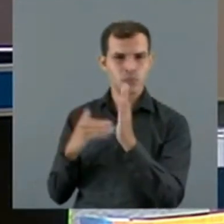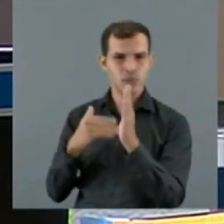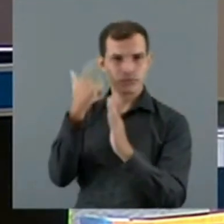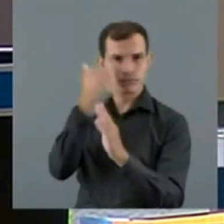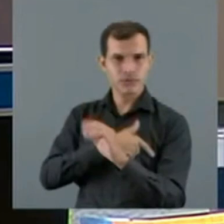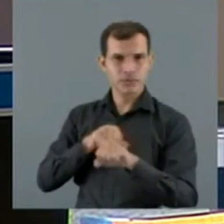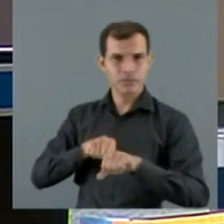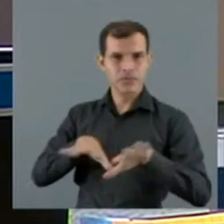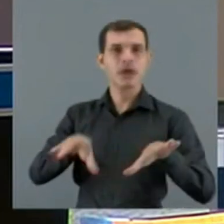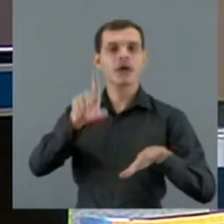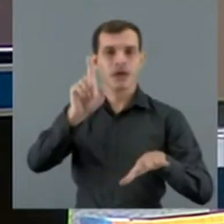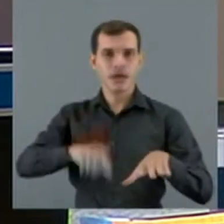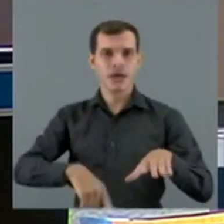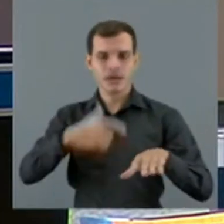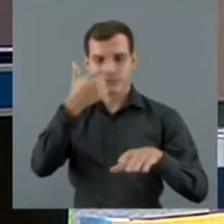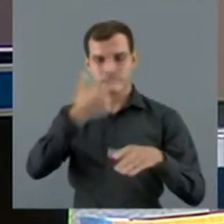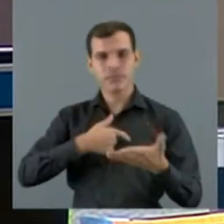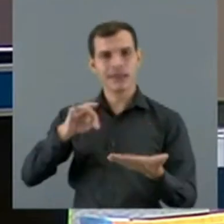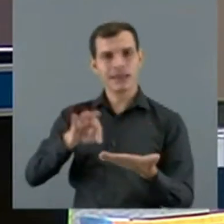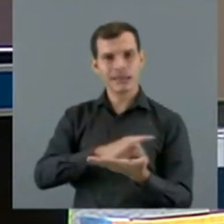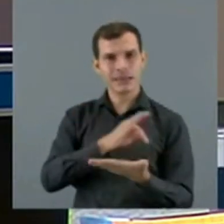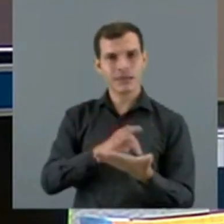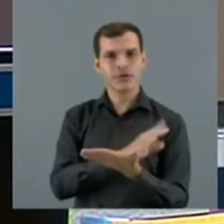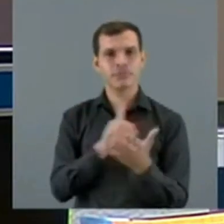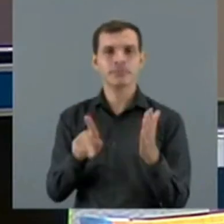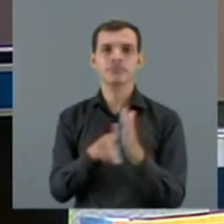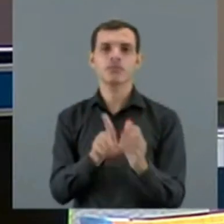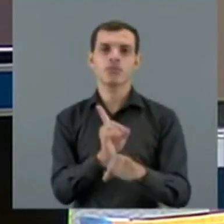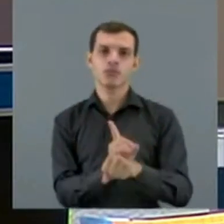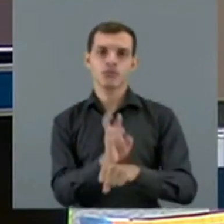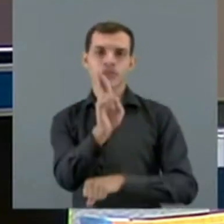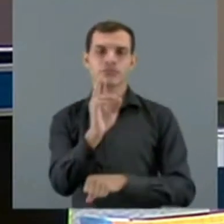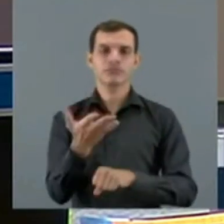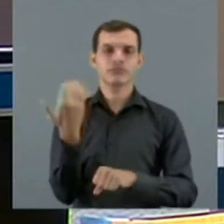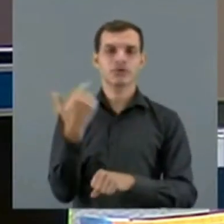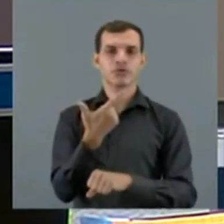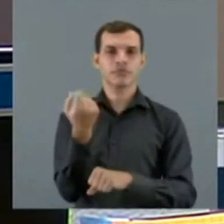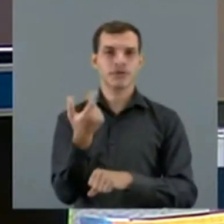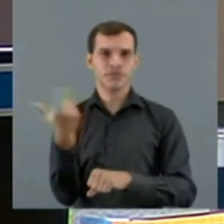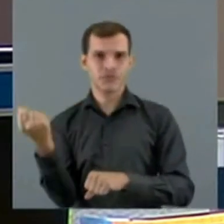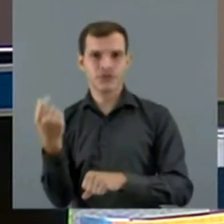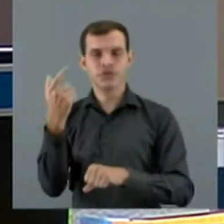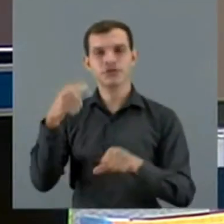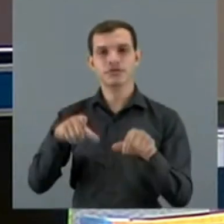minha tese de doutorado, defendida em 2020, publicada em